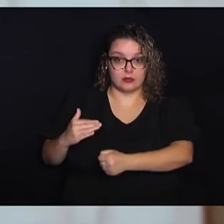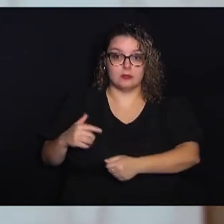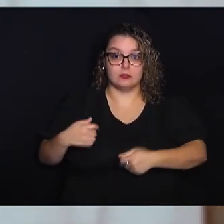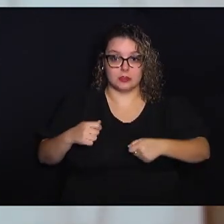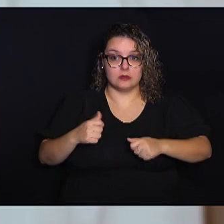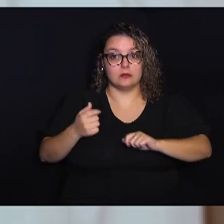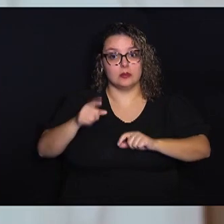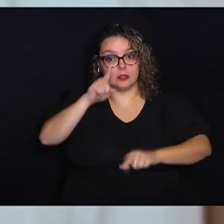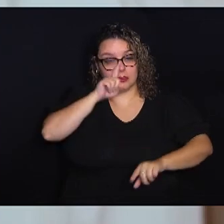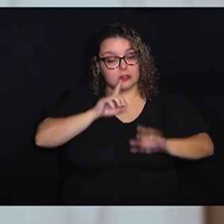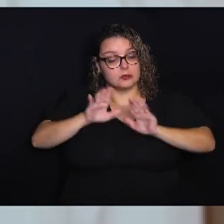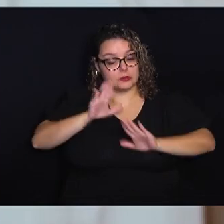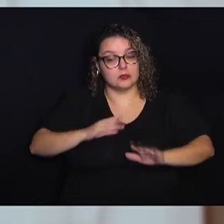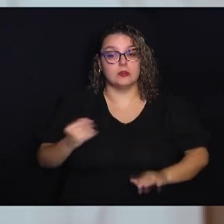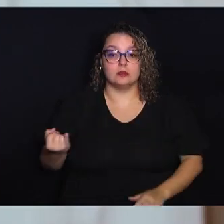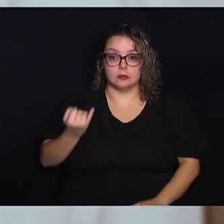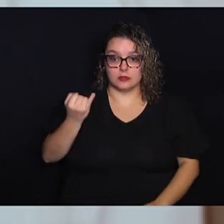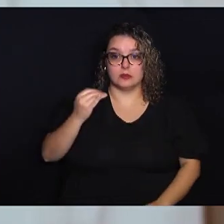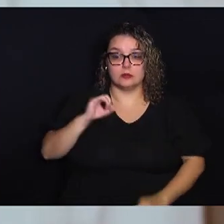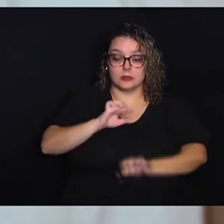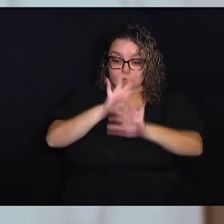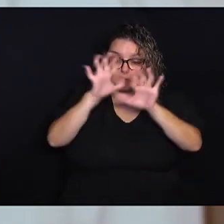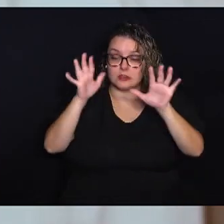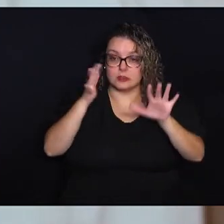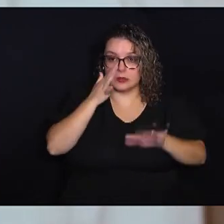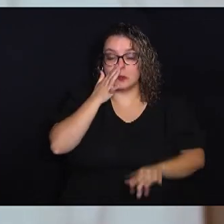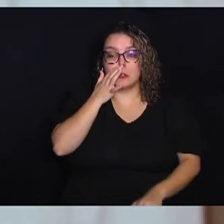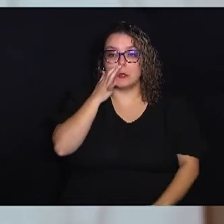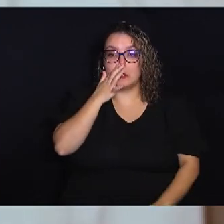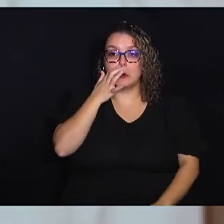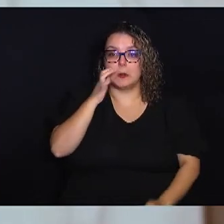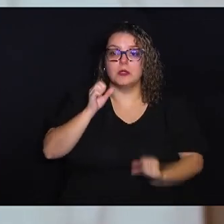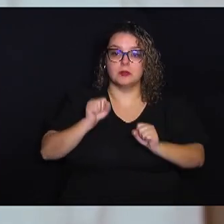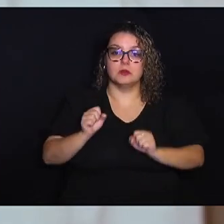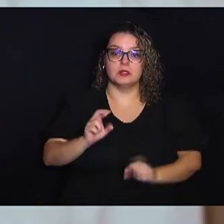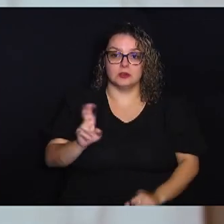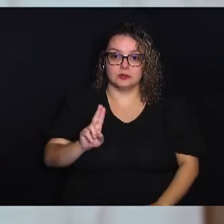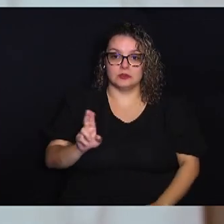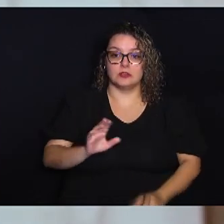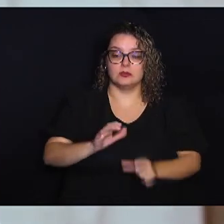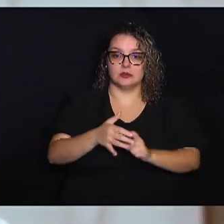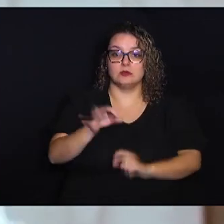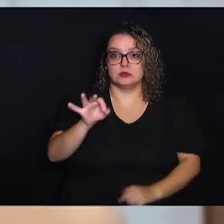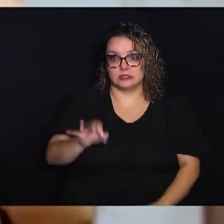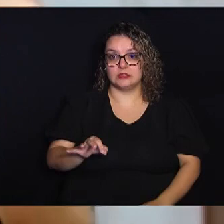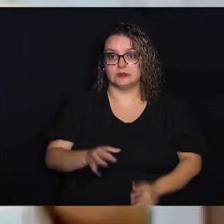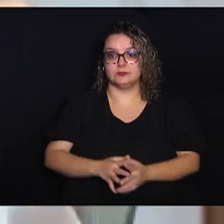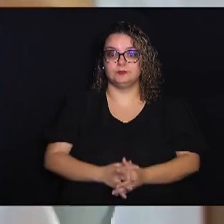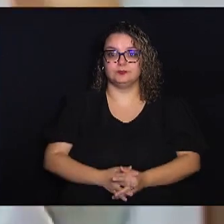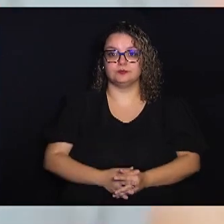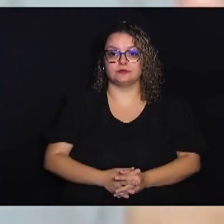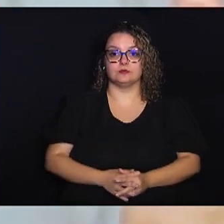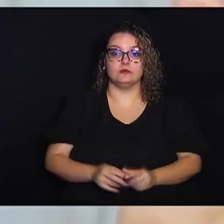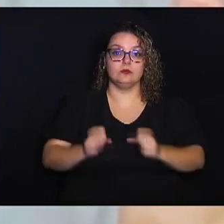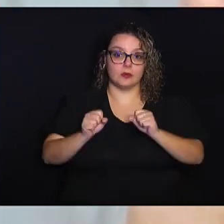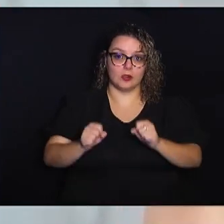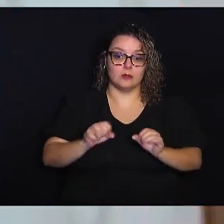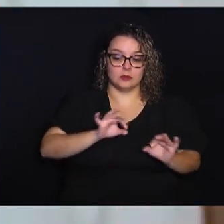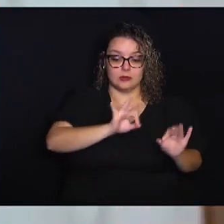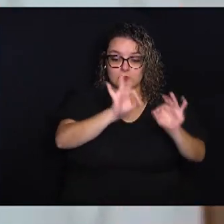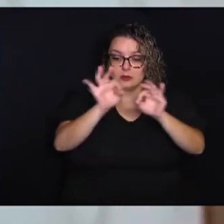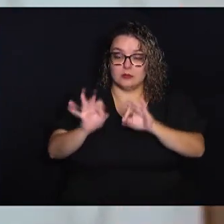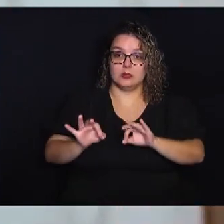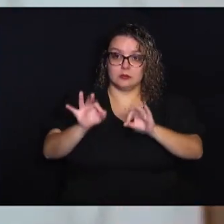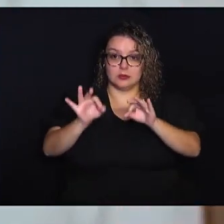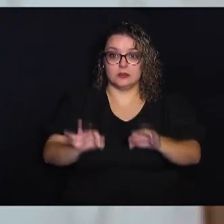E aí é muito importante a pessoa ter essa clareza de poder usar a nomenclatura correta também, para poder fazer o acompanhamento adequado,